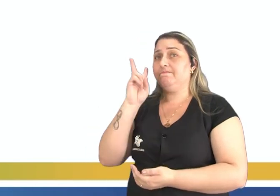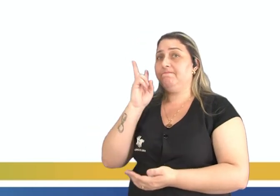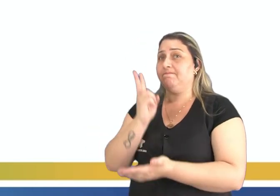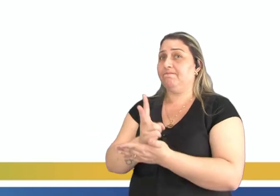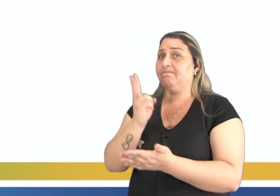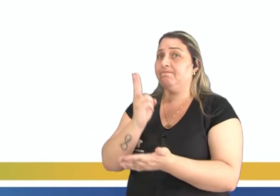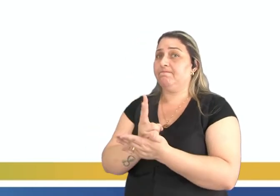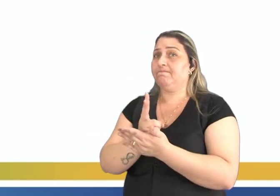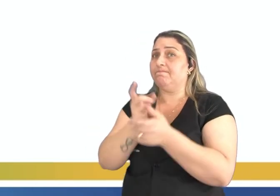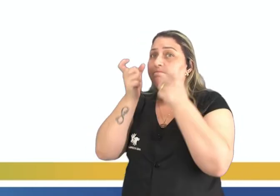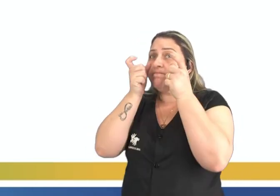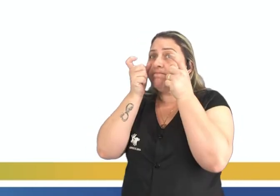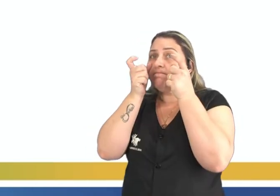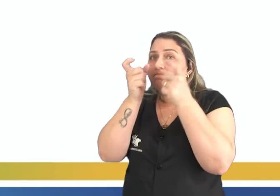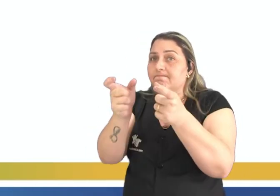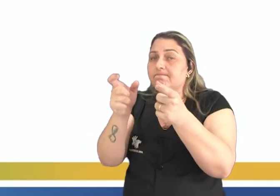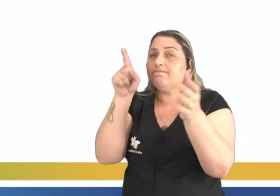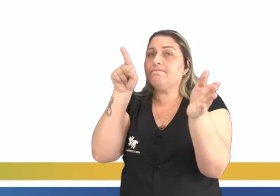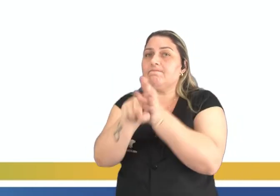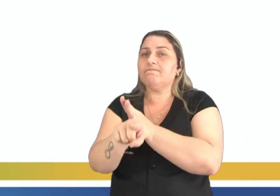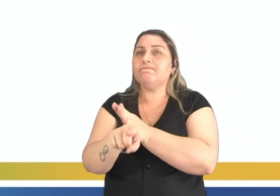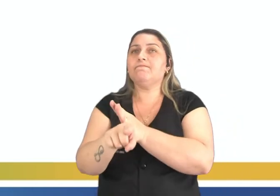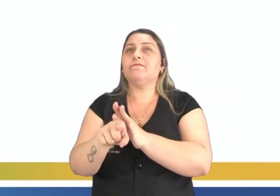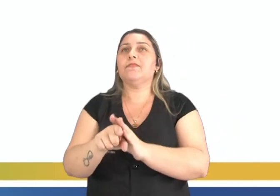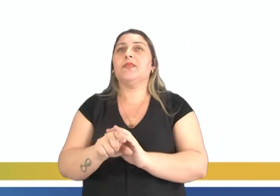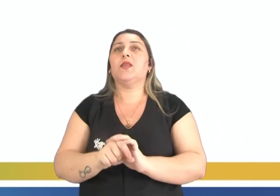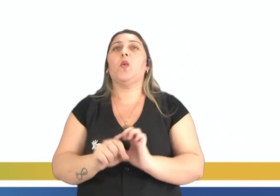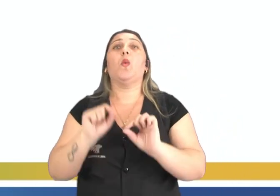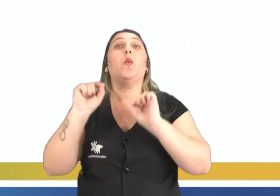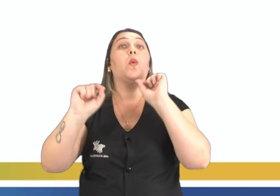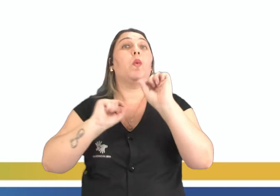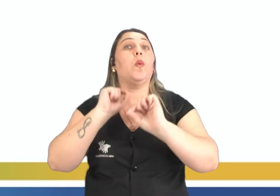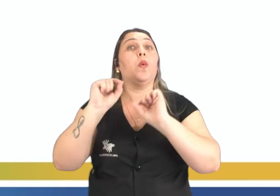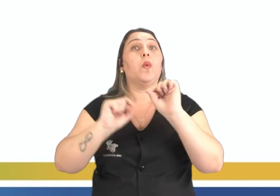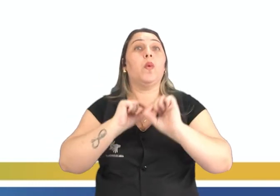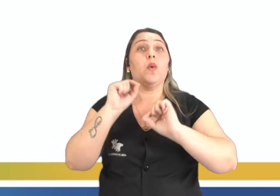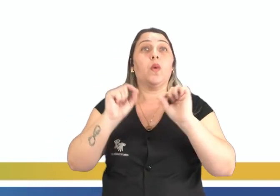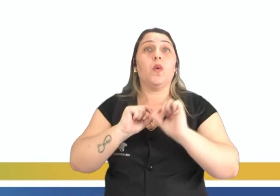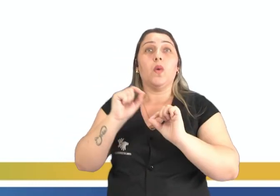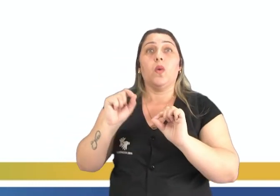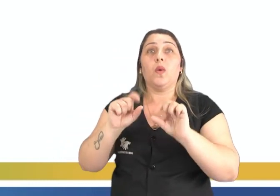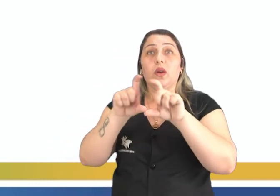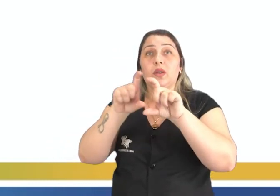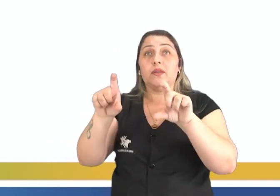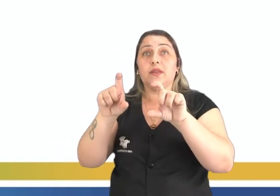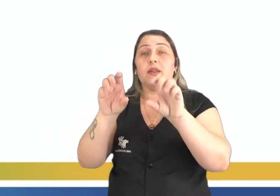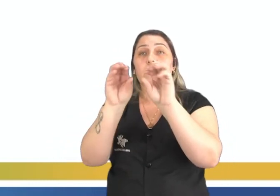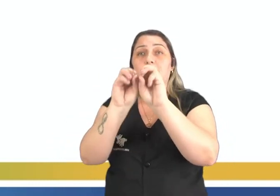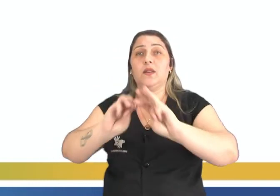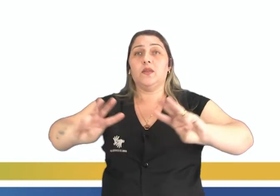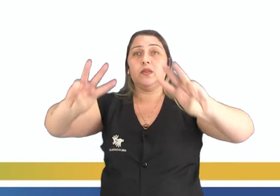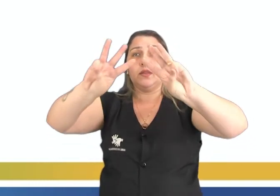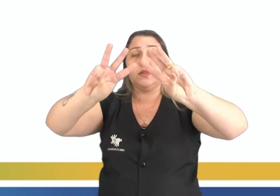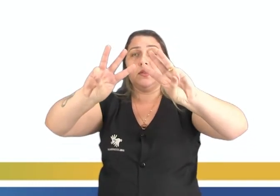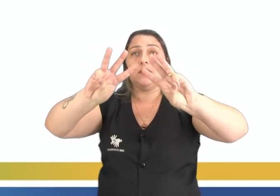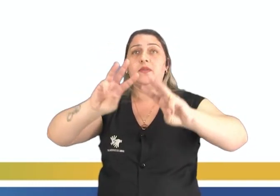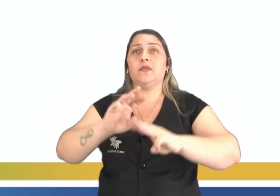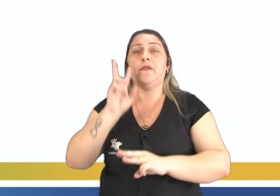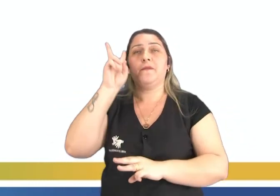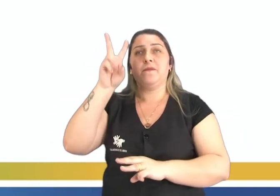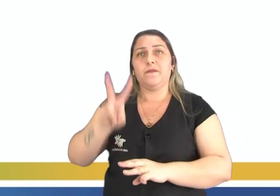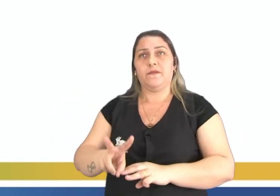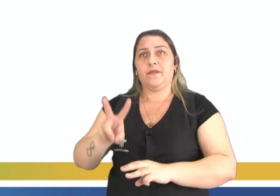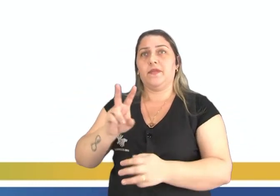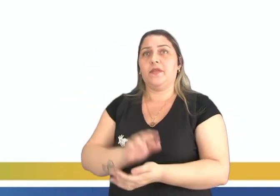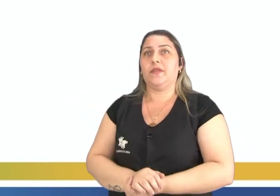a questão está pedindo, certo? A questão está pedindo o que ela considera sobre a Organização das Nações Unidas. Então, a gente viu que a